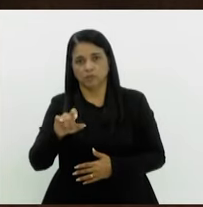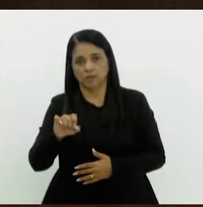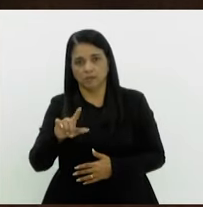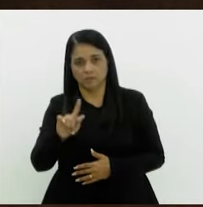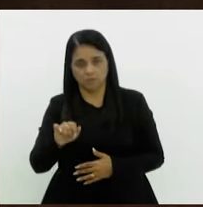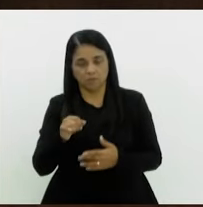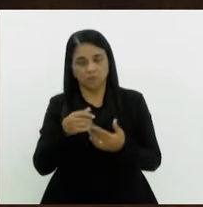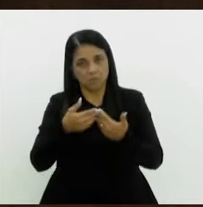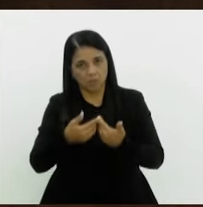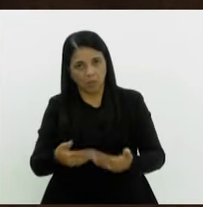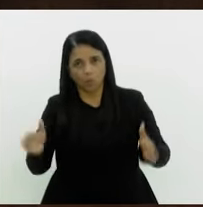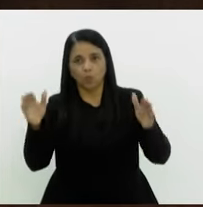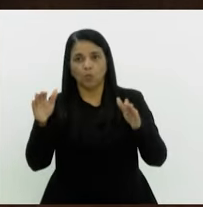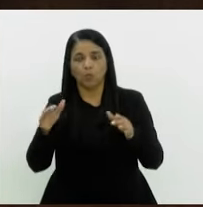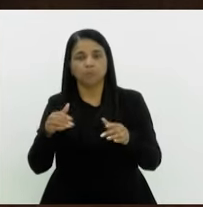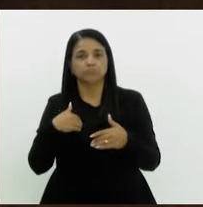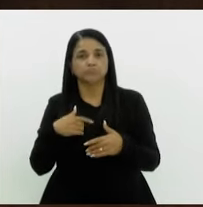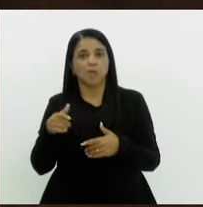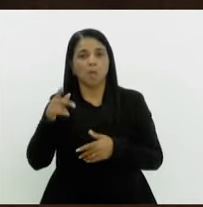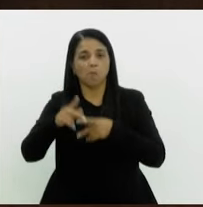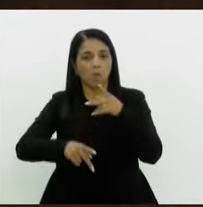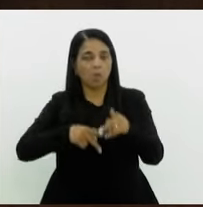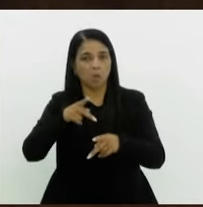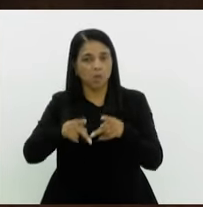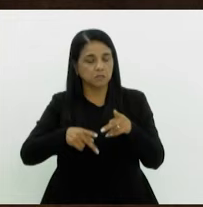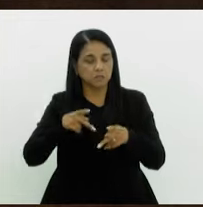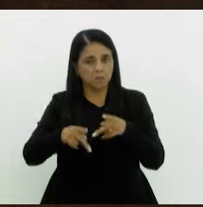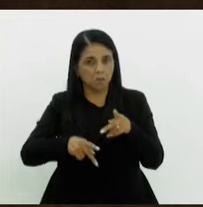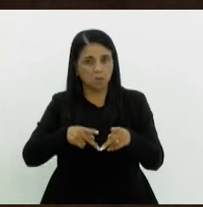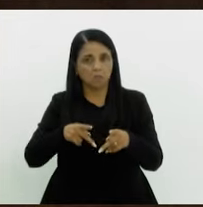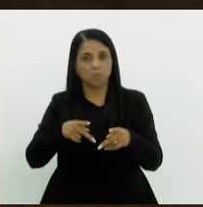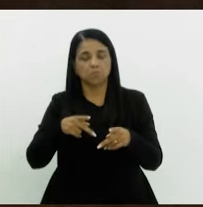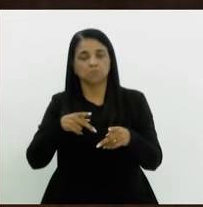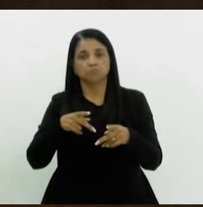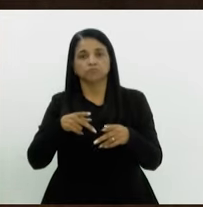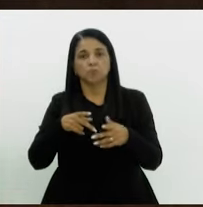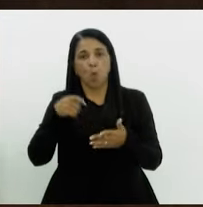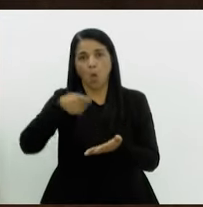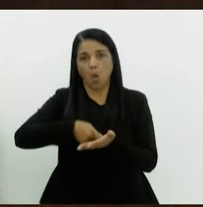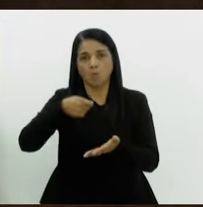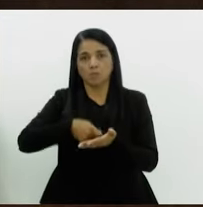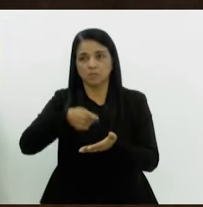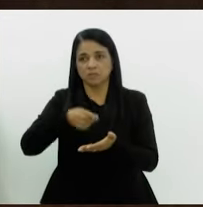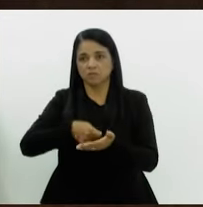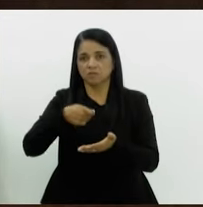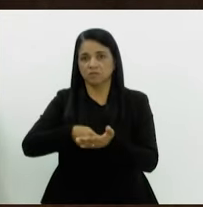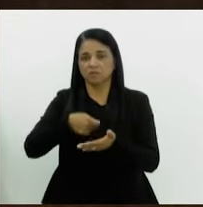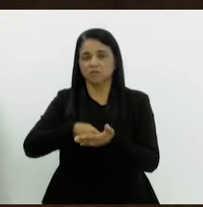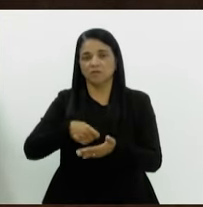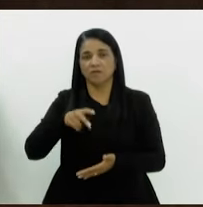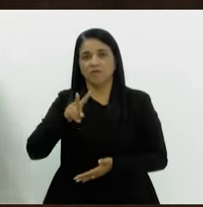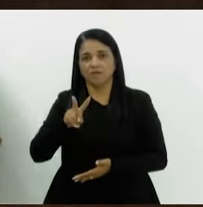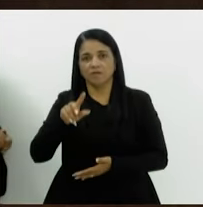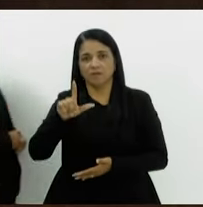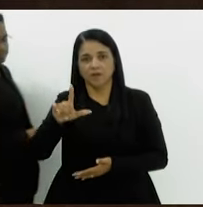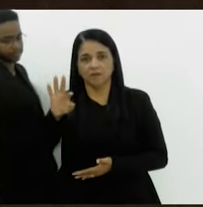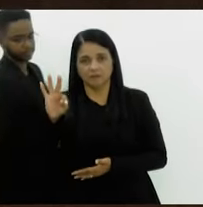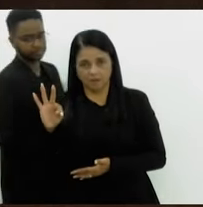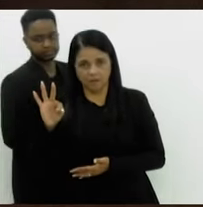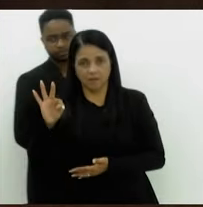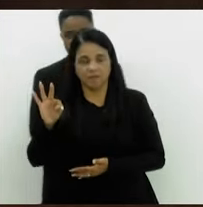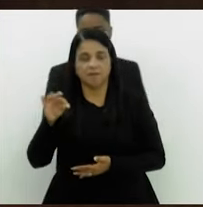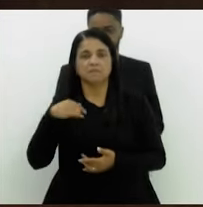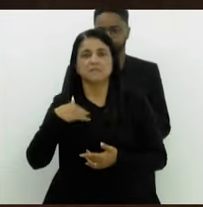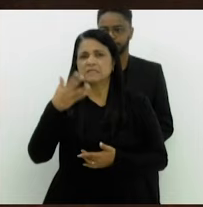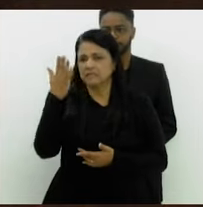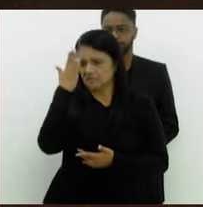que a população tem obrigação de andar no VLT, tendo que quem conhece ali a localidade